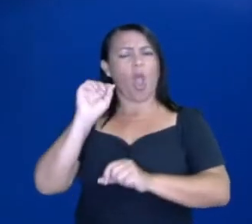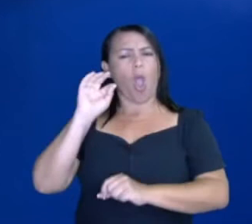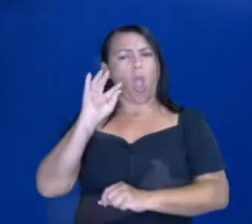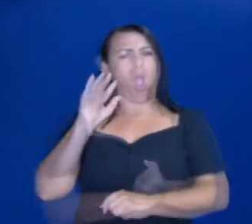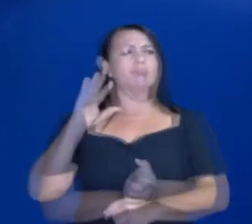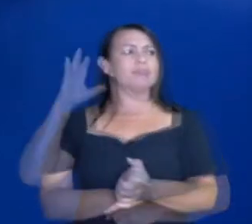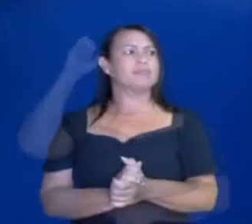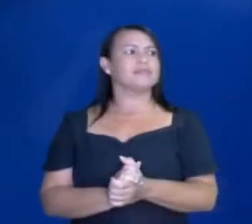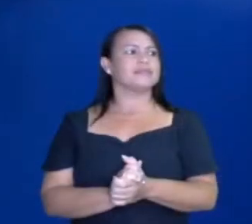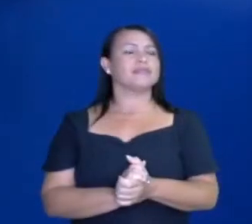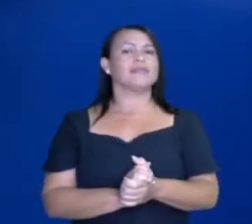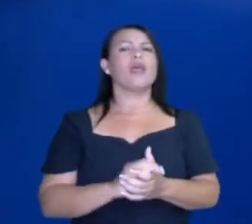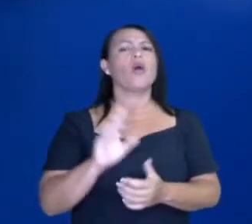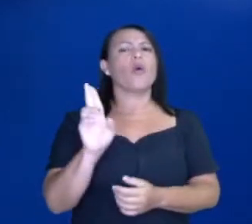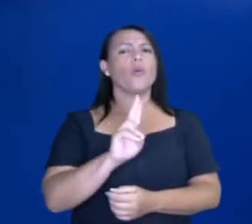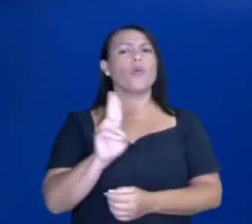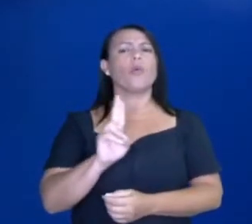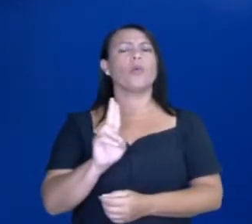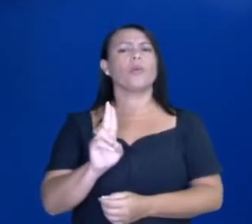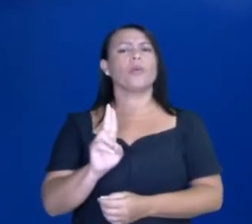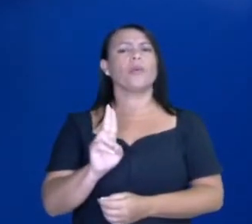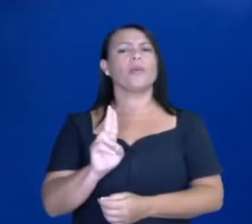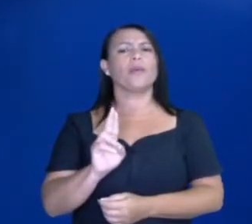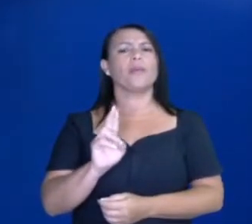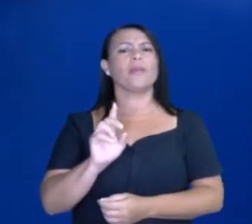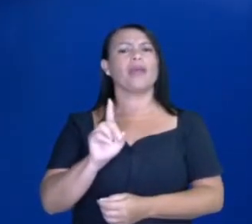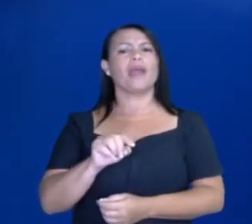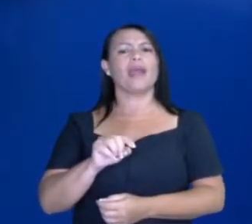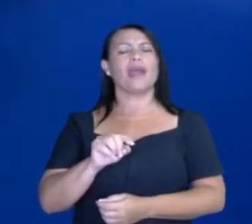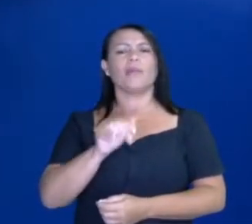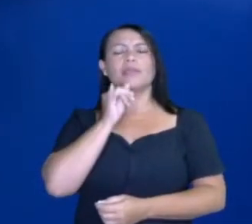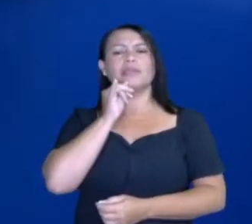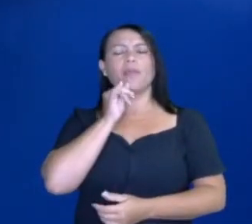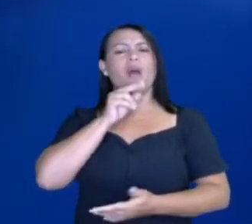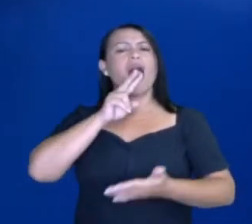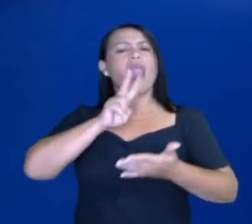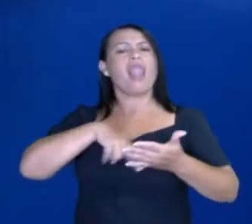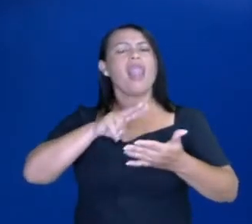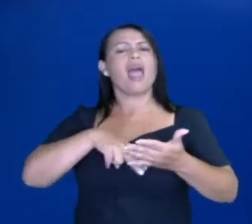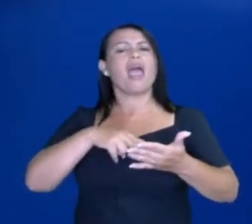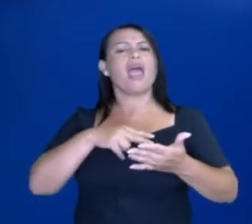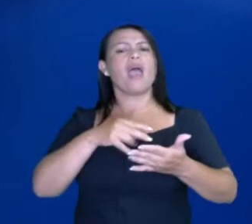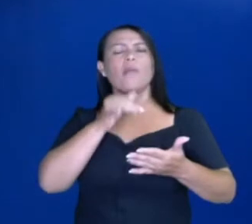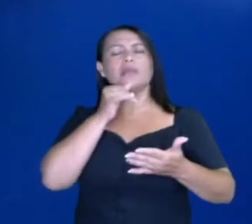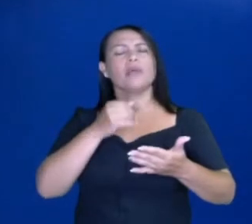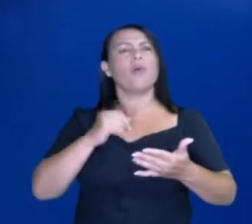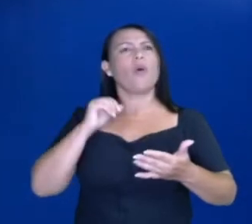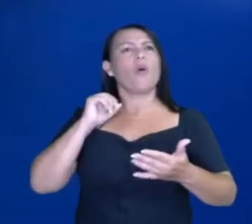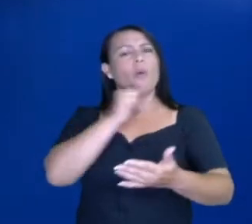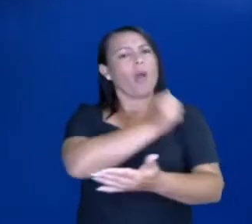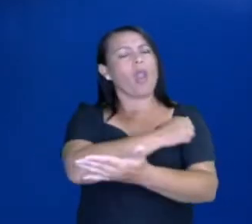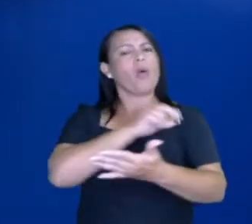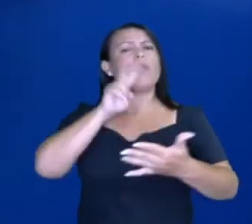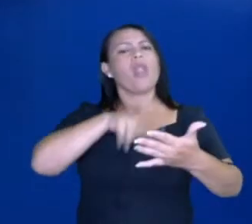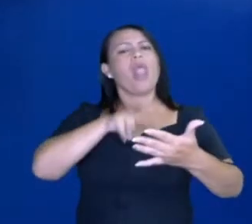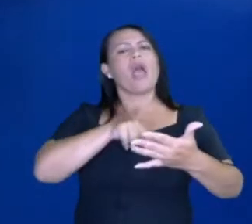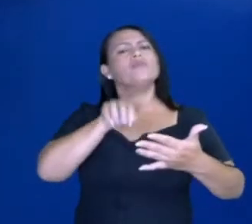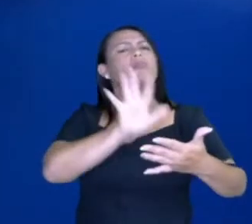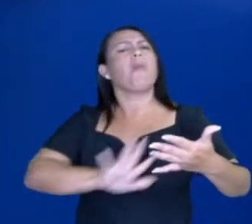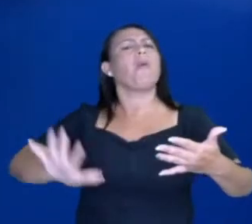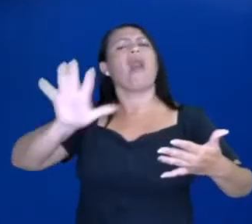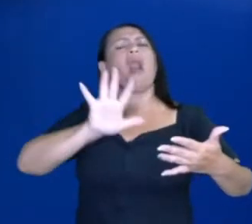língua inglesa, ela é chamada como ler por alto, ou seja, o aluno faz uma leitura superficial do